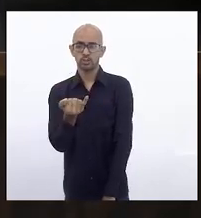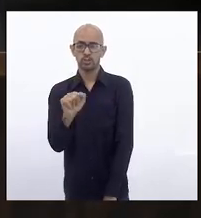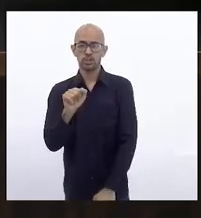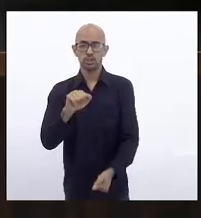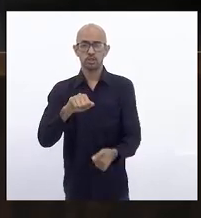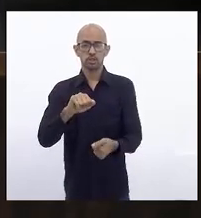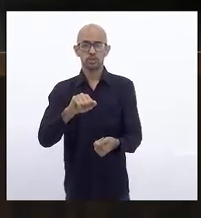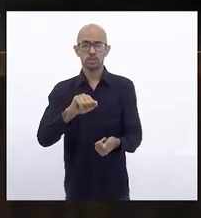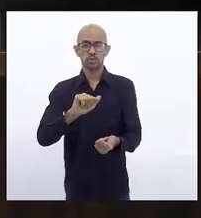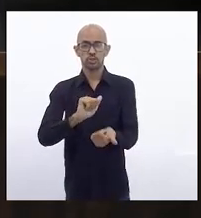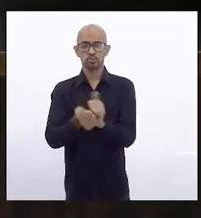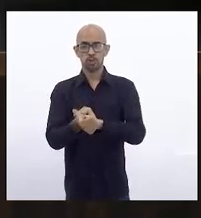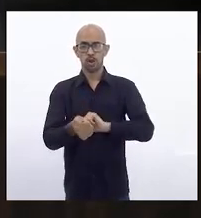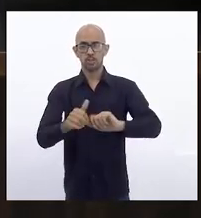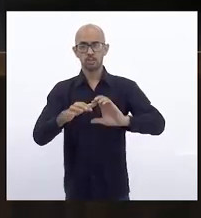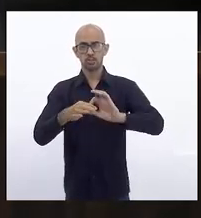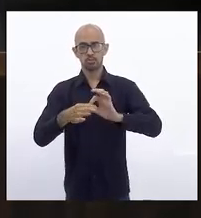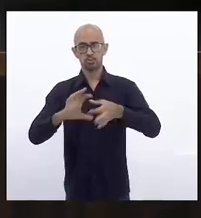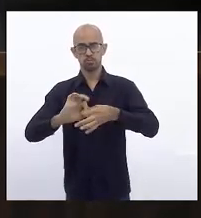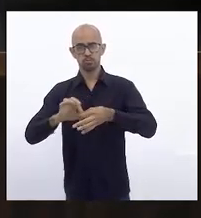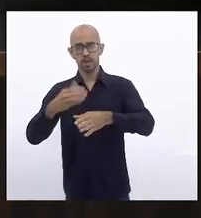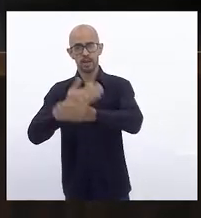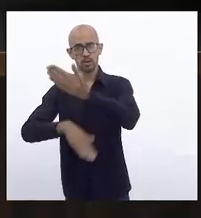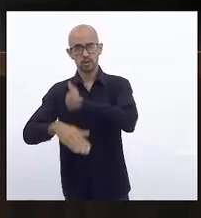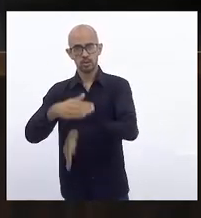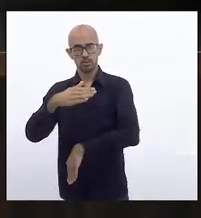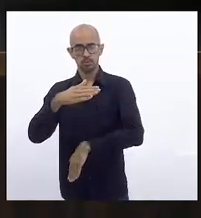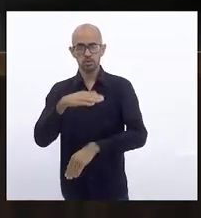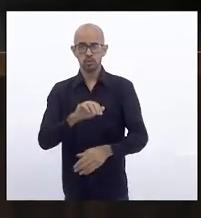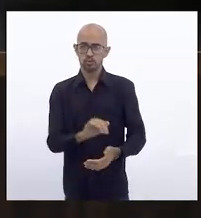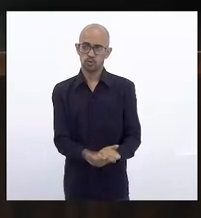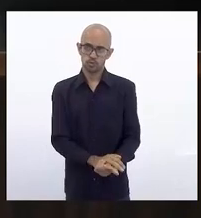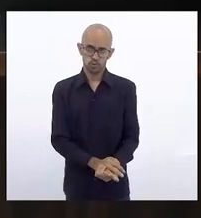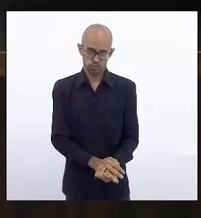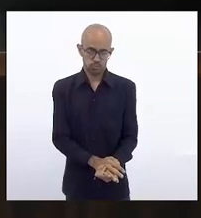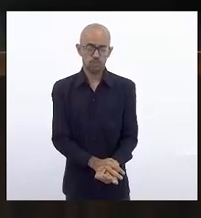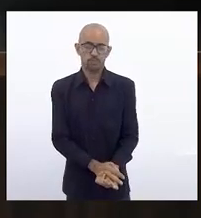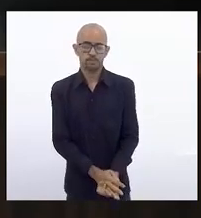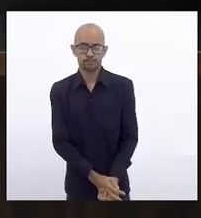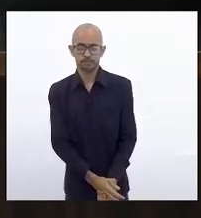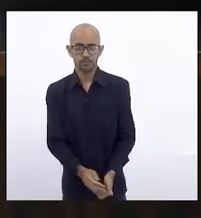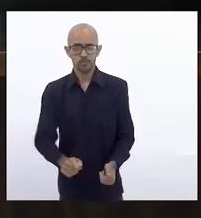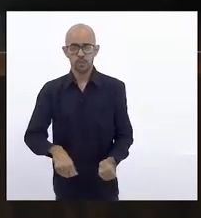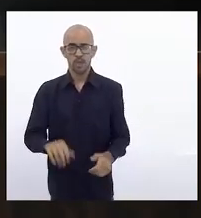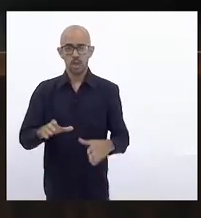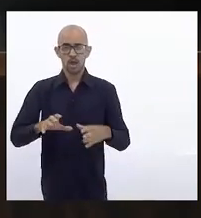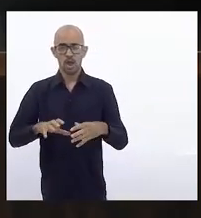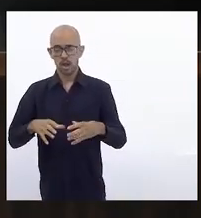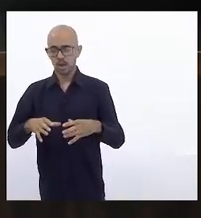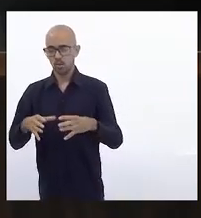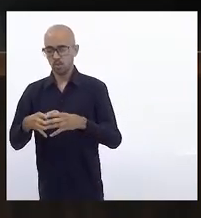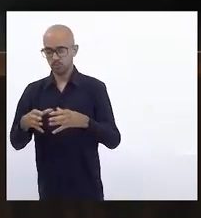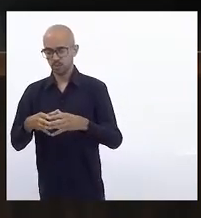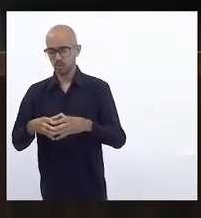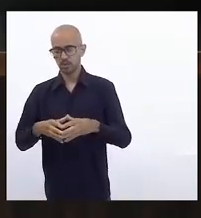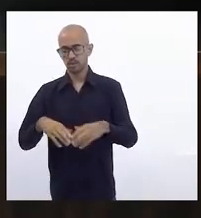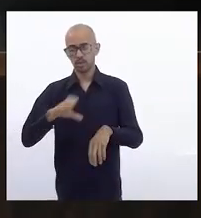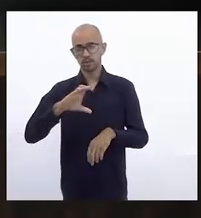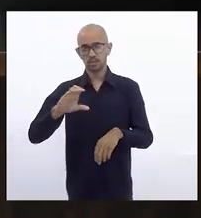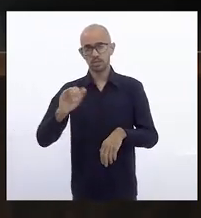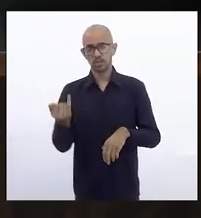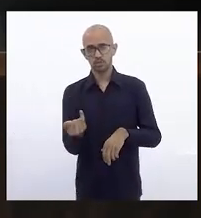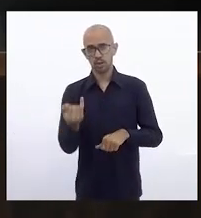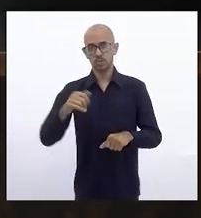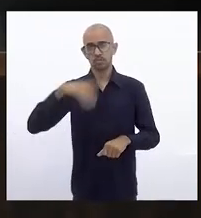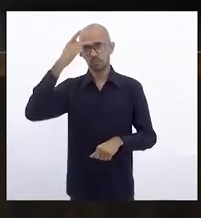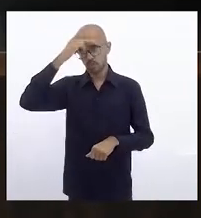e aos clubes formadores na forma que menciona. Dependendo de pareceres das comissões de Constituição e Justiça, Esporte e Lazer, Pessoa com